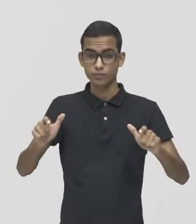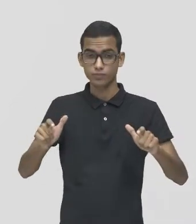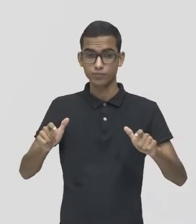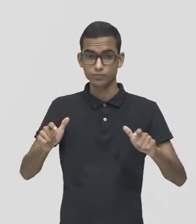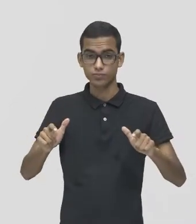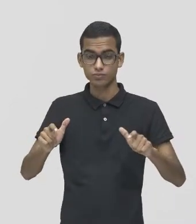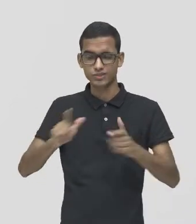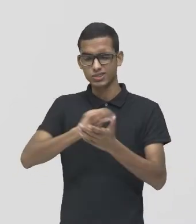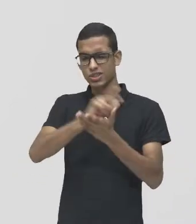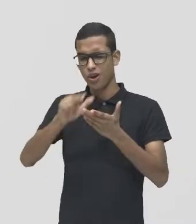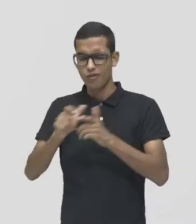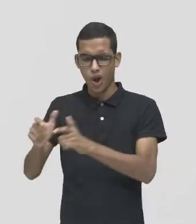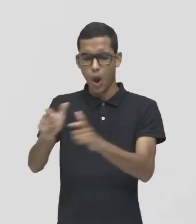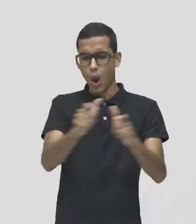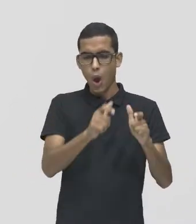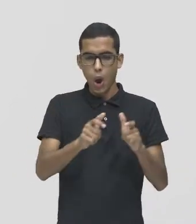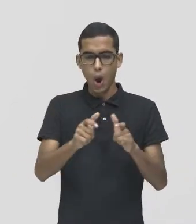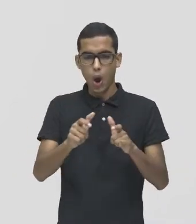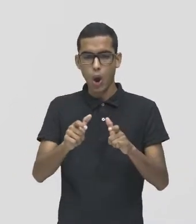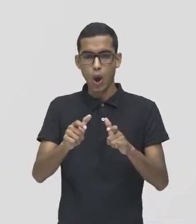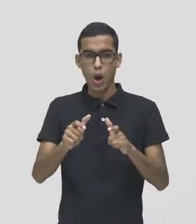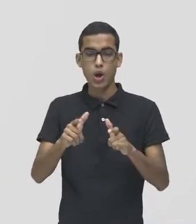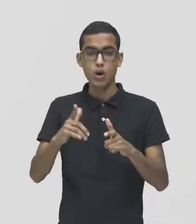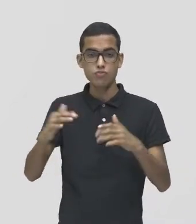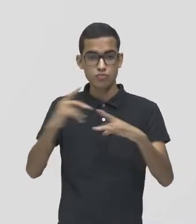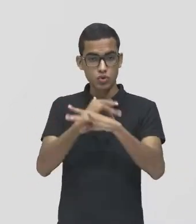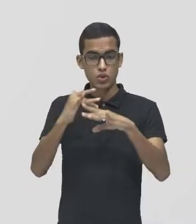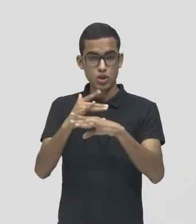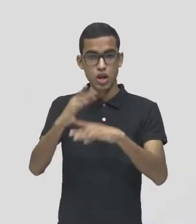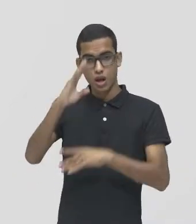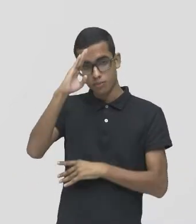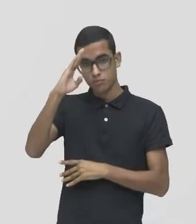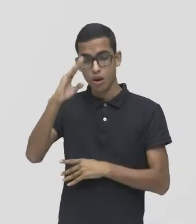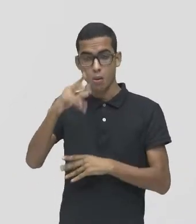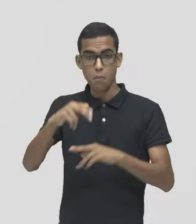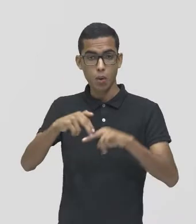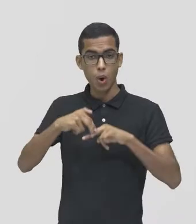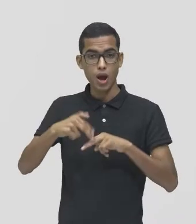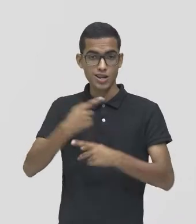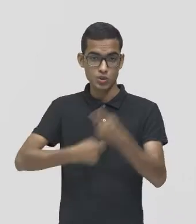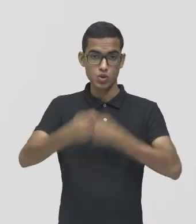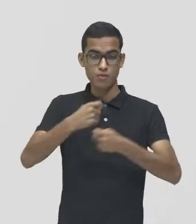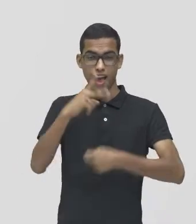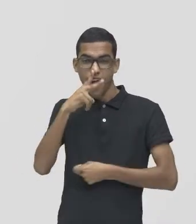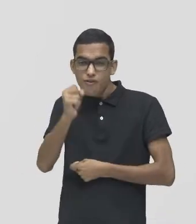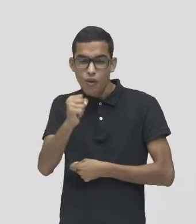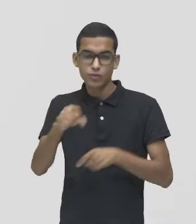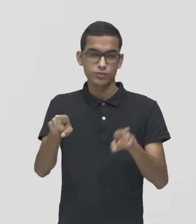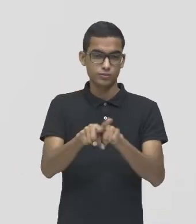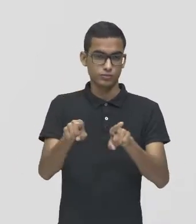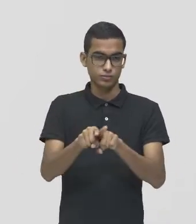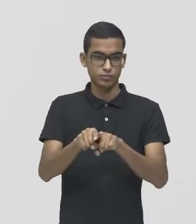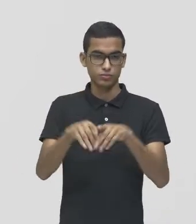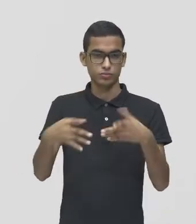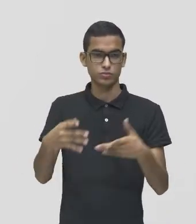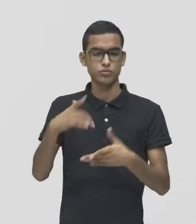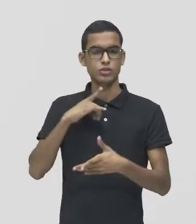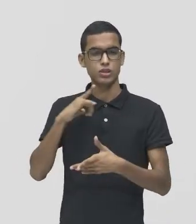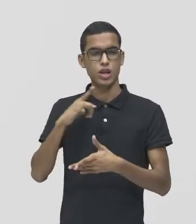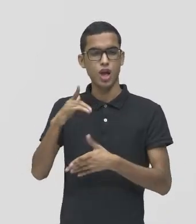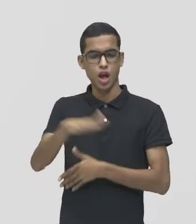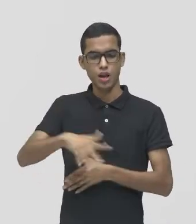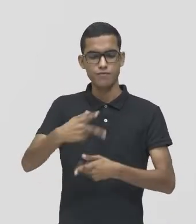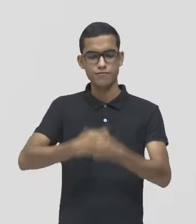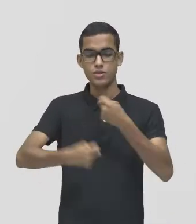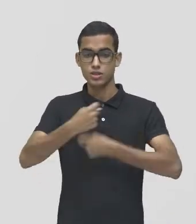destacar por diversos motivos devido à sua forte economia também. Então vamos ter cidades que vão estar destacando o setor financeiro,